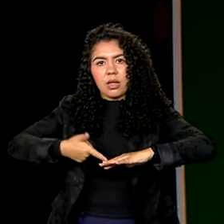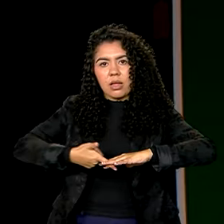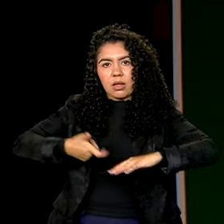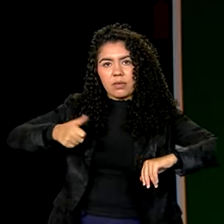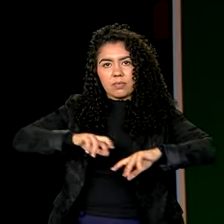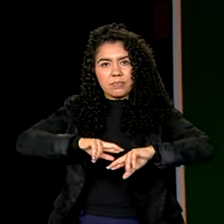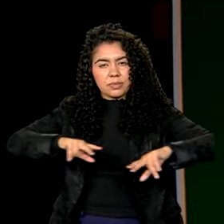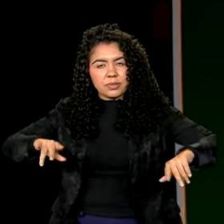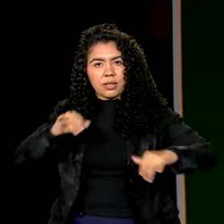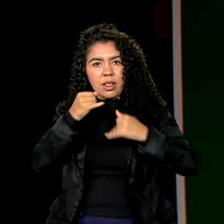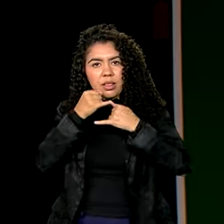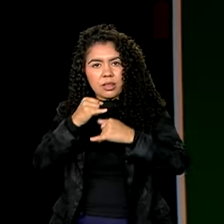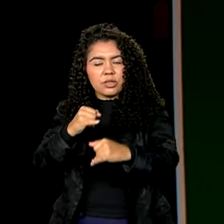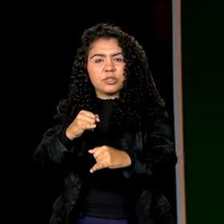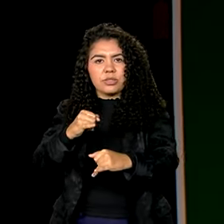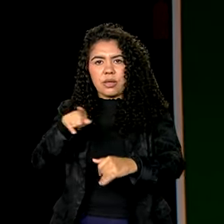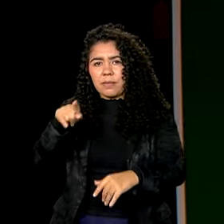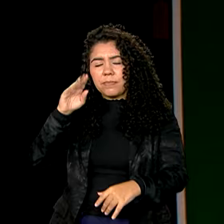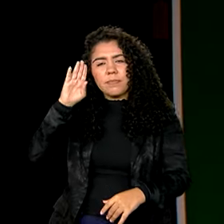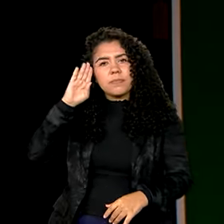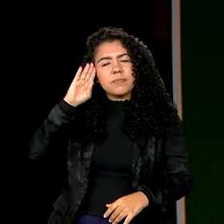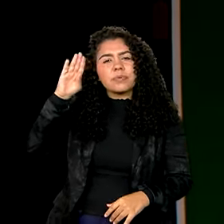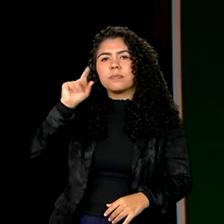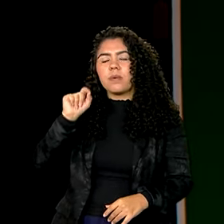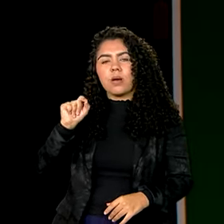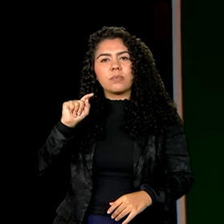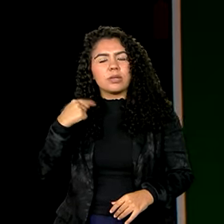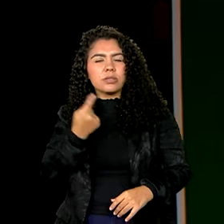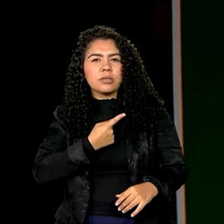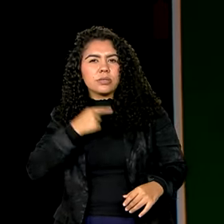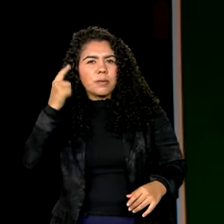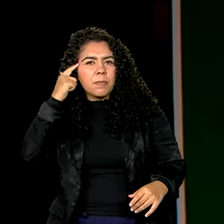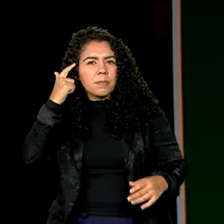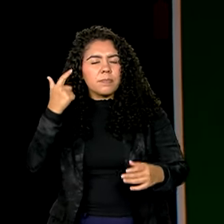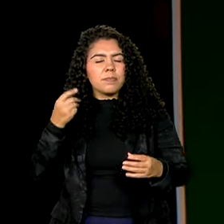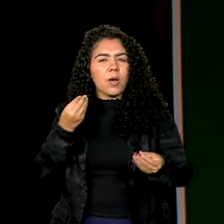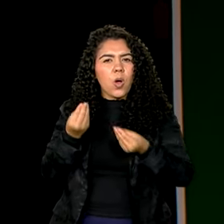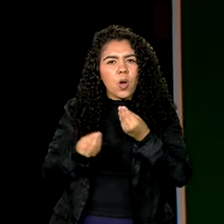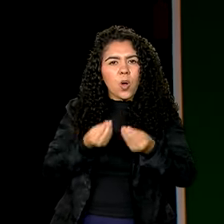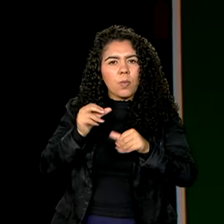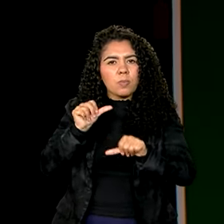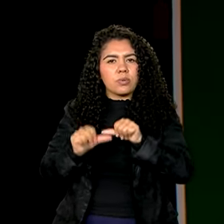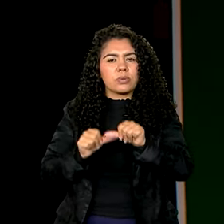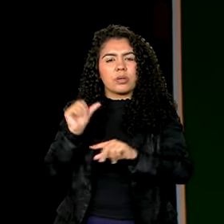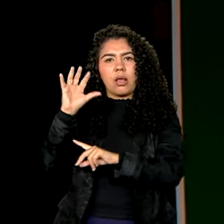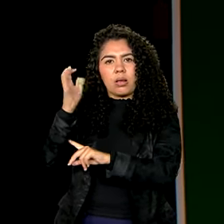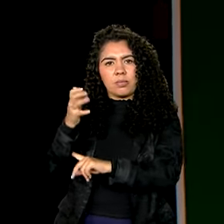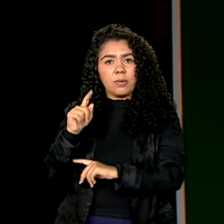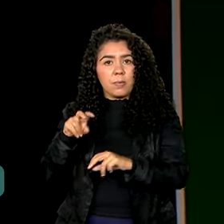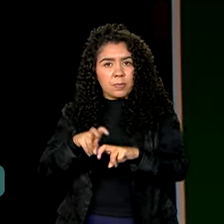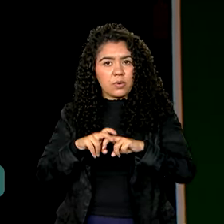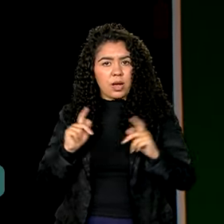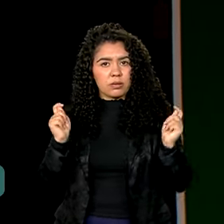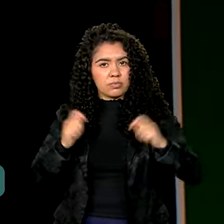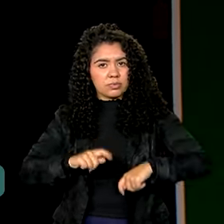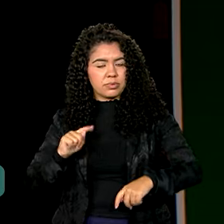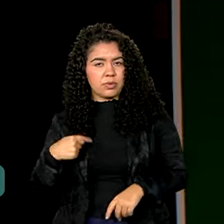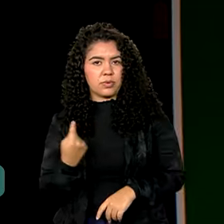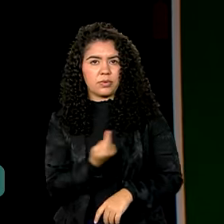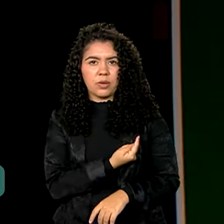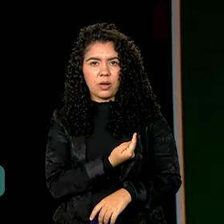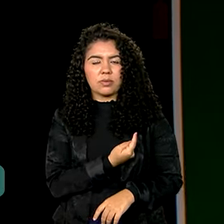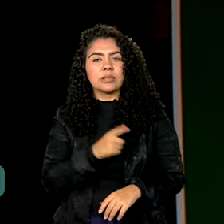central nisso, de pensarmos a mudança climática a partir do nosso potencial competitivo, das